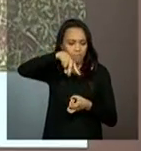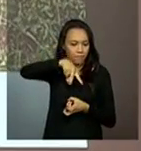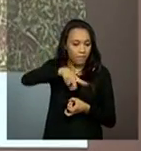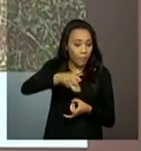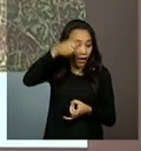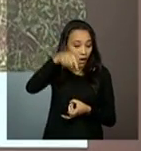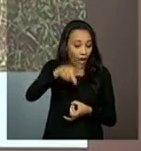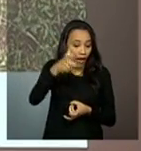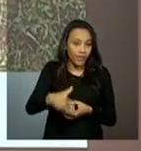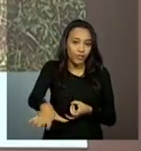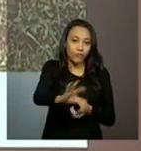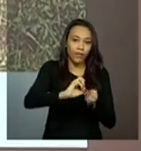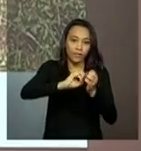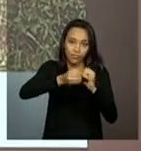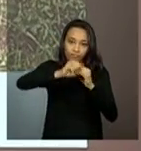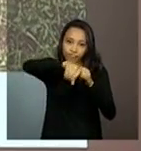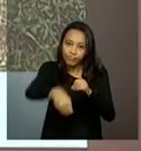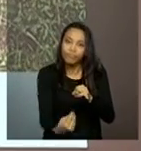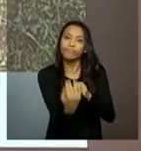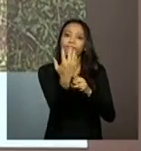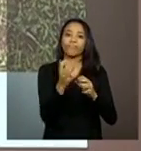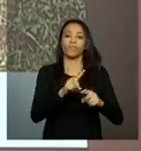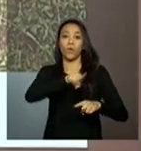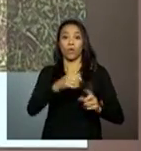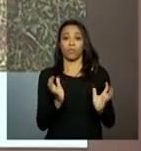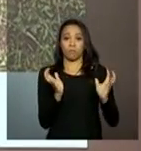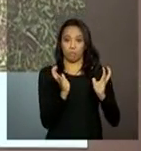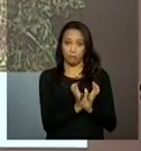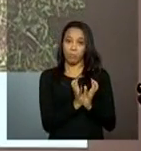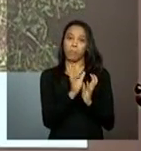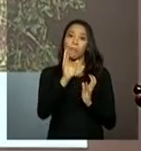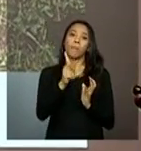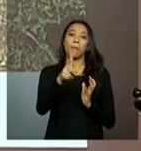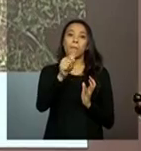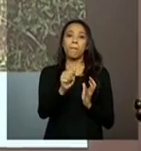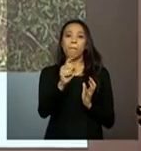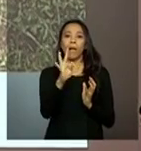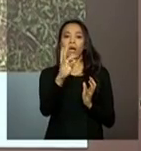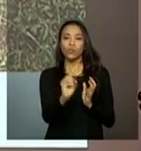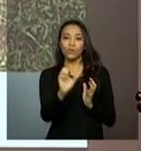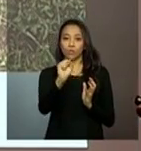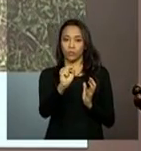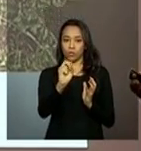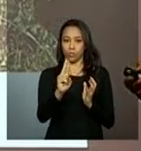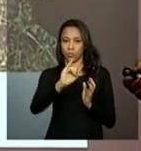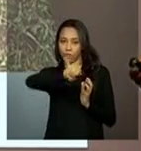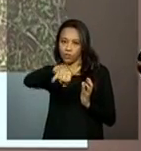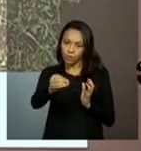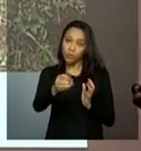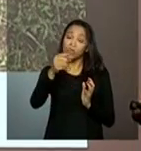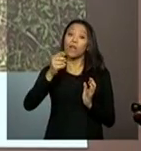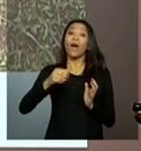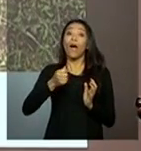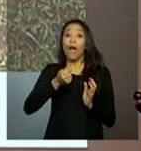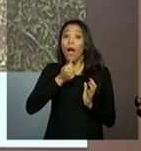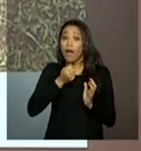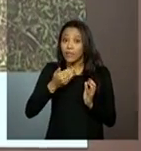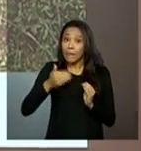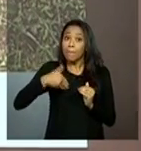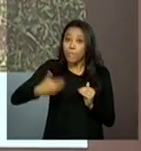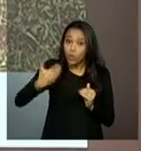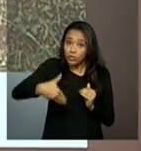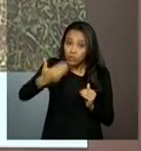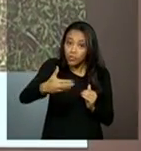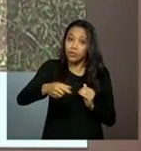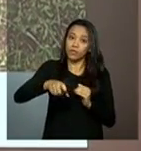áreas. Pasto sujo, que são caracterizadas por áreas de pastagem em processo produtivo ainda,